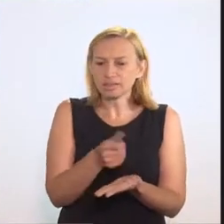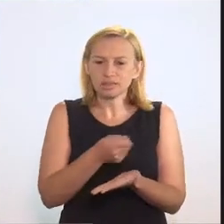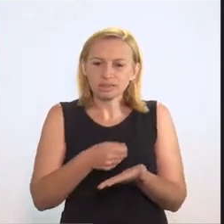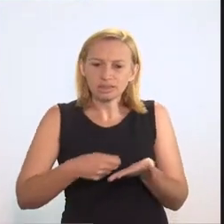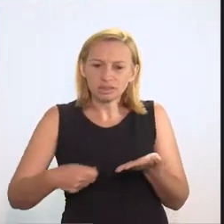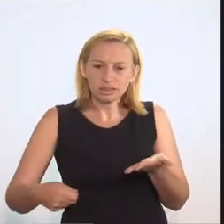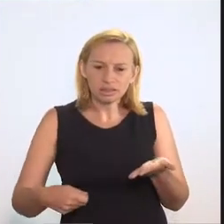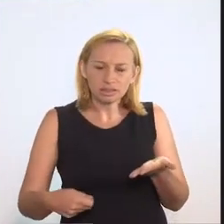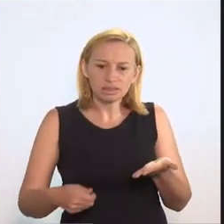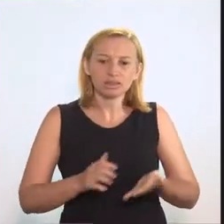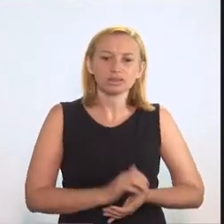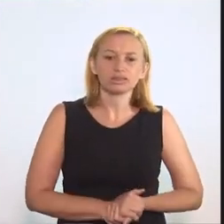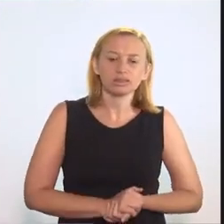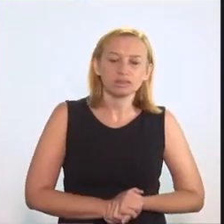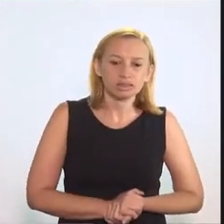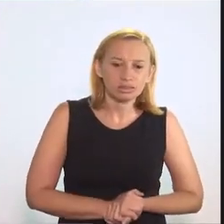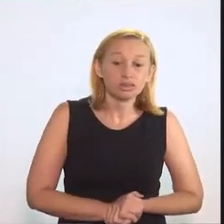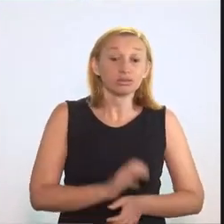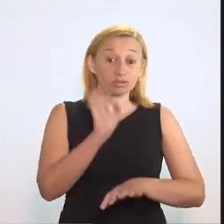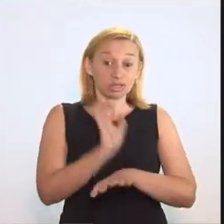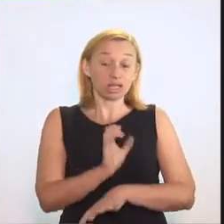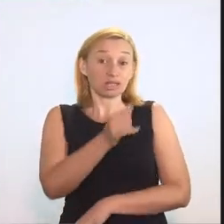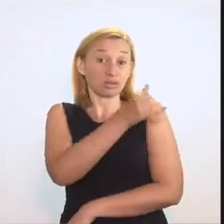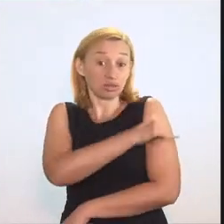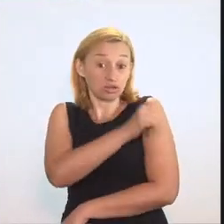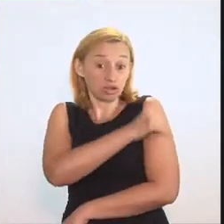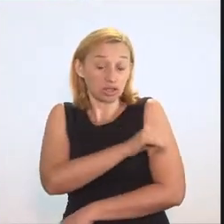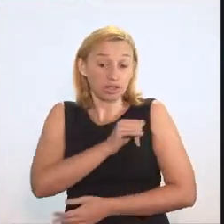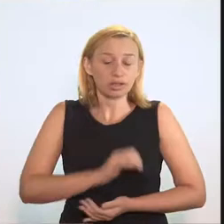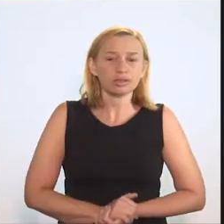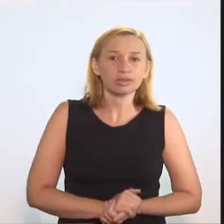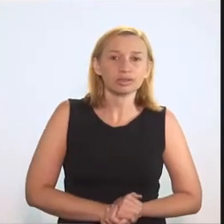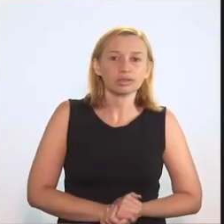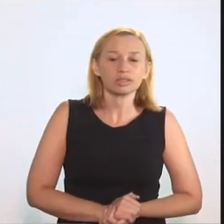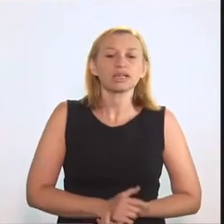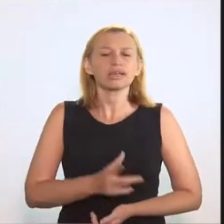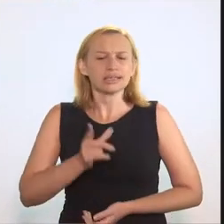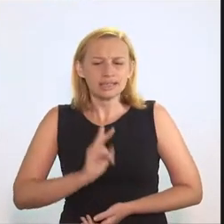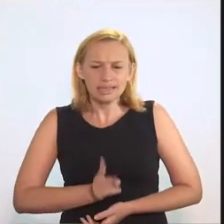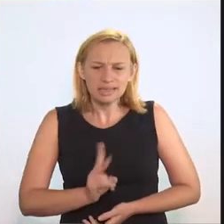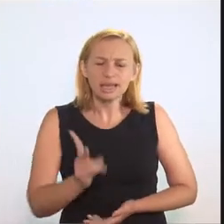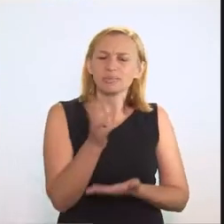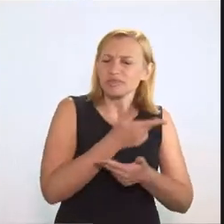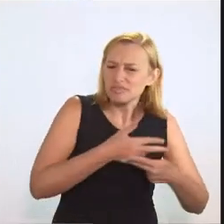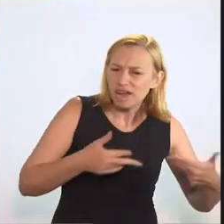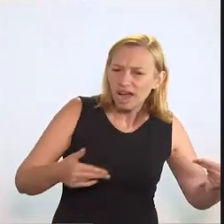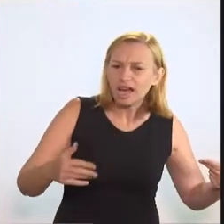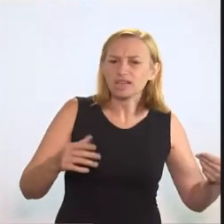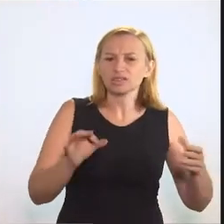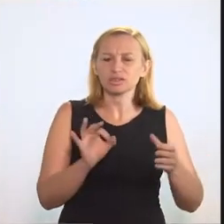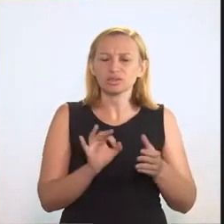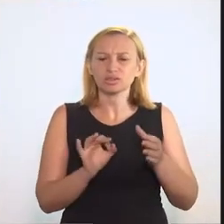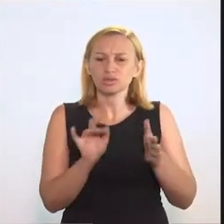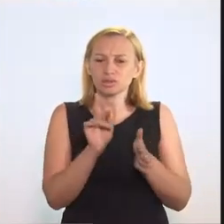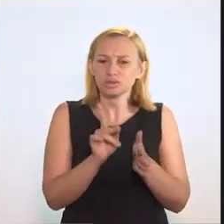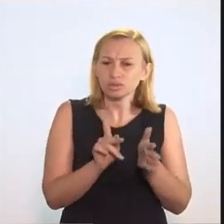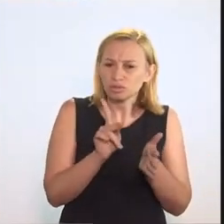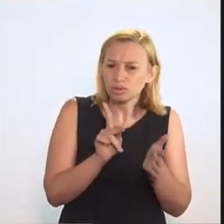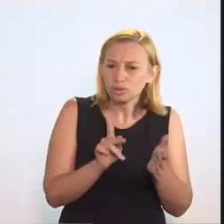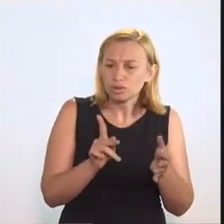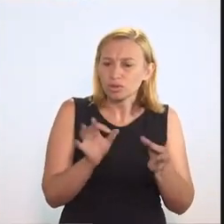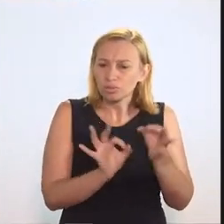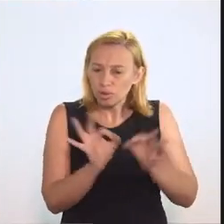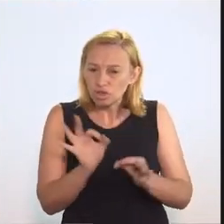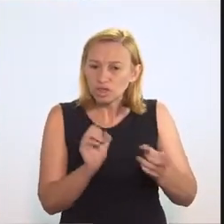Aldir Blanc, aqui do estado do Rio de Janeiro. A gente tem sempre vários projetos